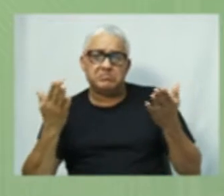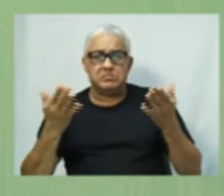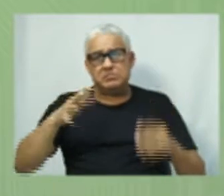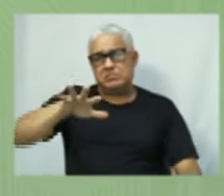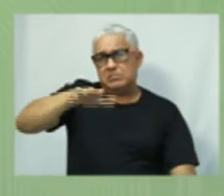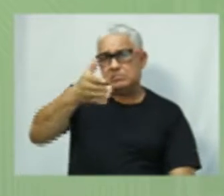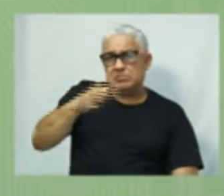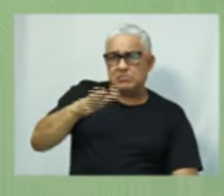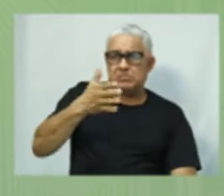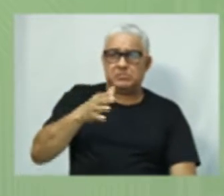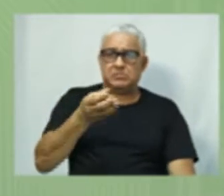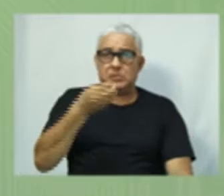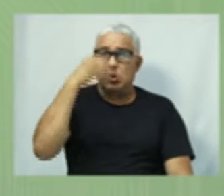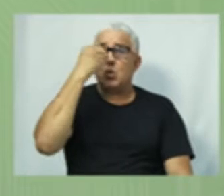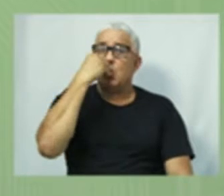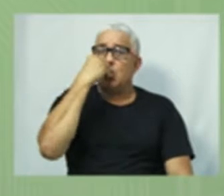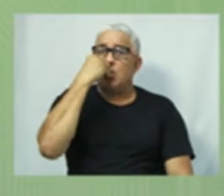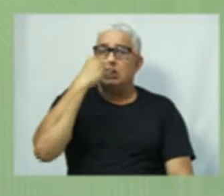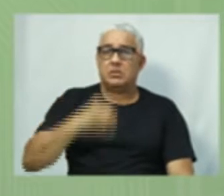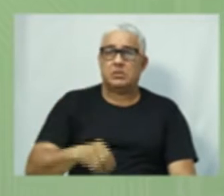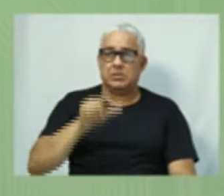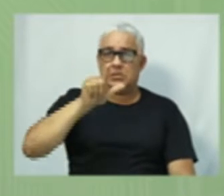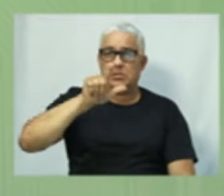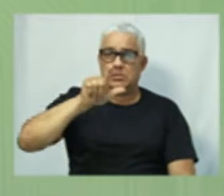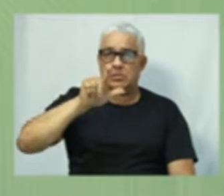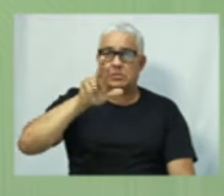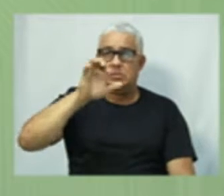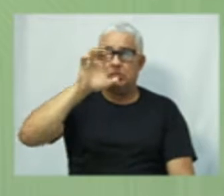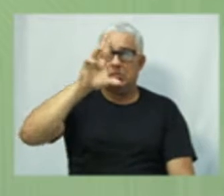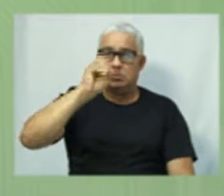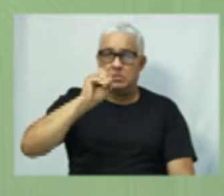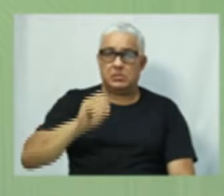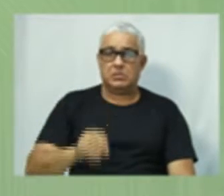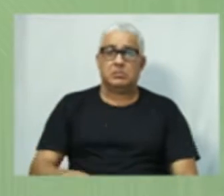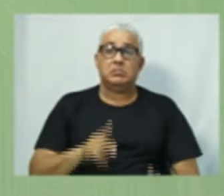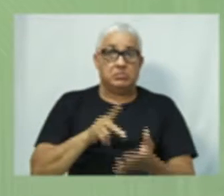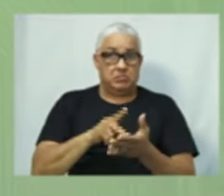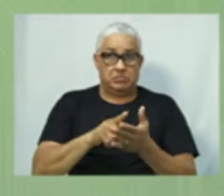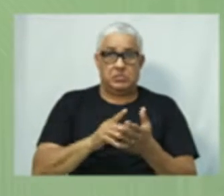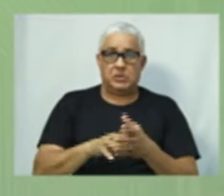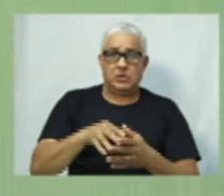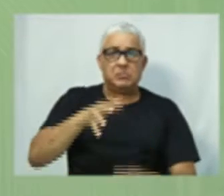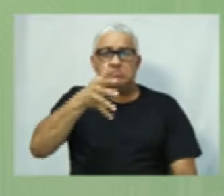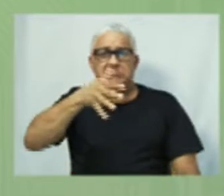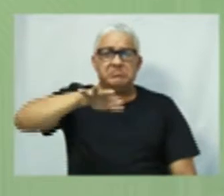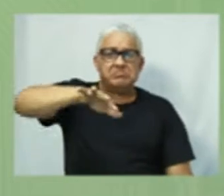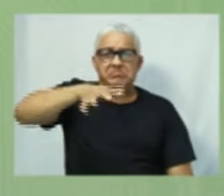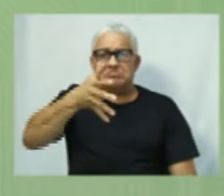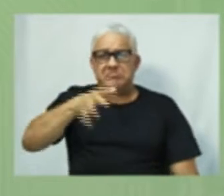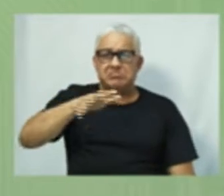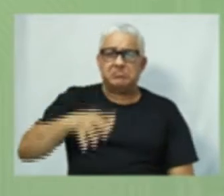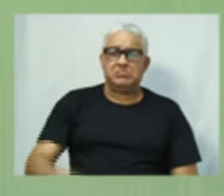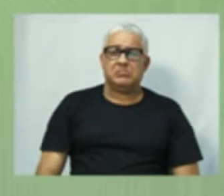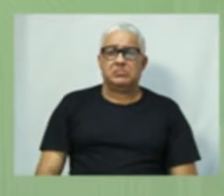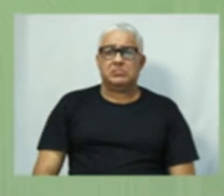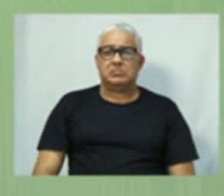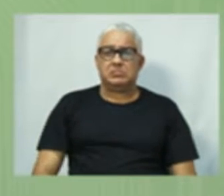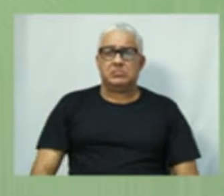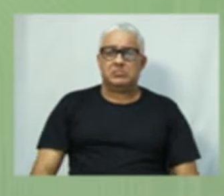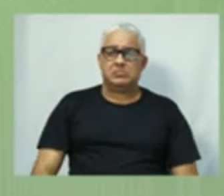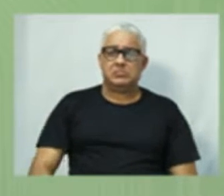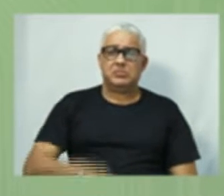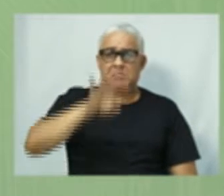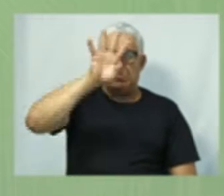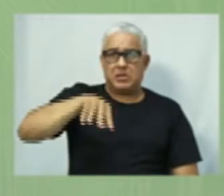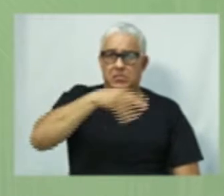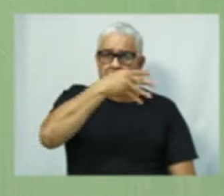do lucro, né? Exatamente, ele faz uma estimativa do lucro, ele trabalha com uma base estimativa e uma tabela prevista,